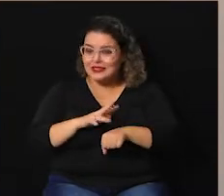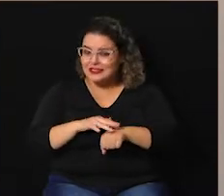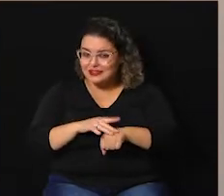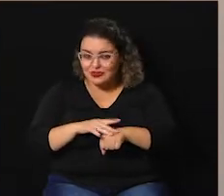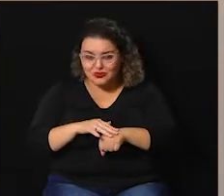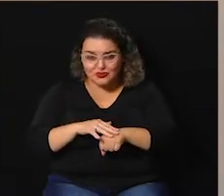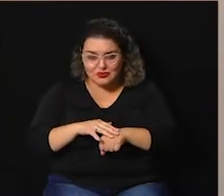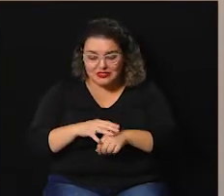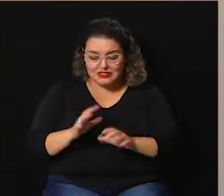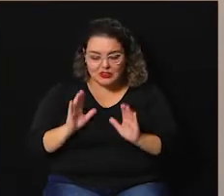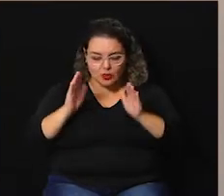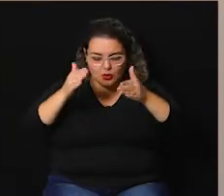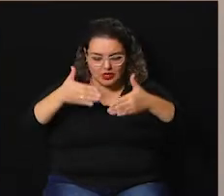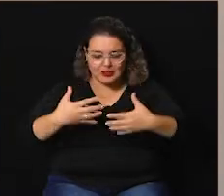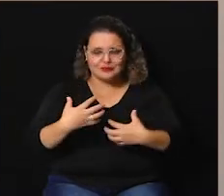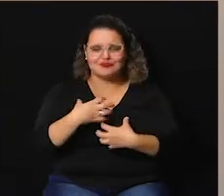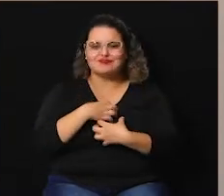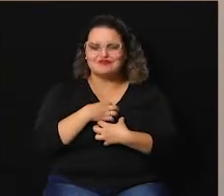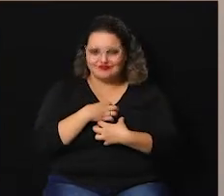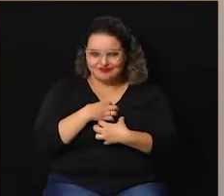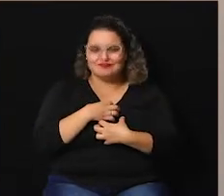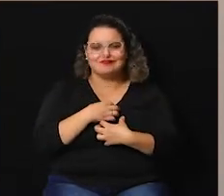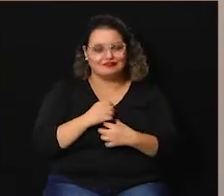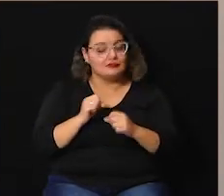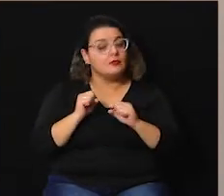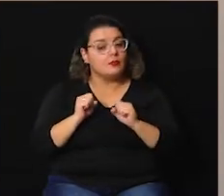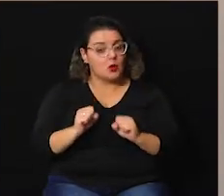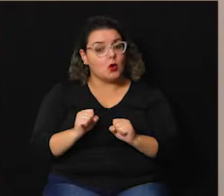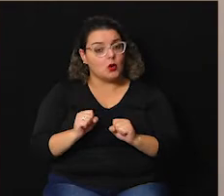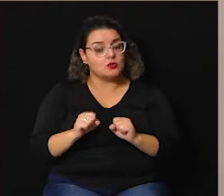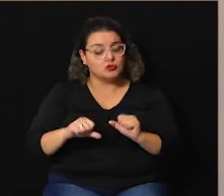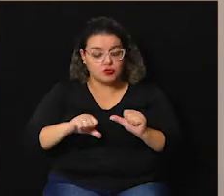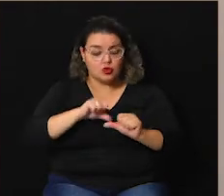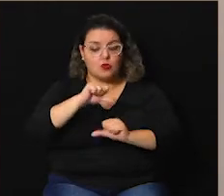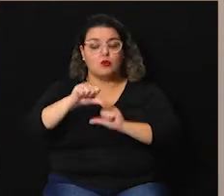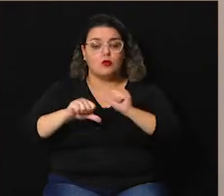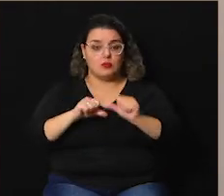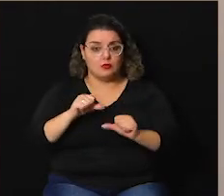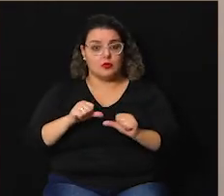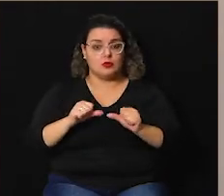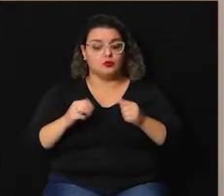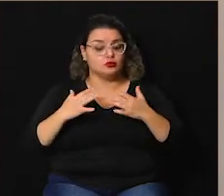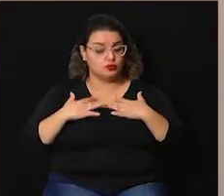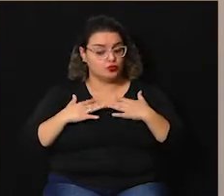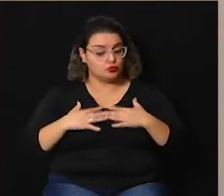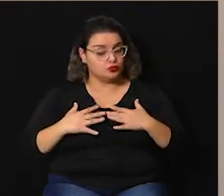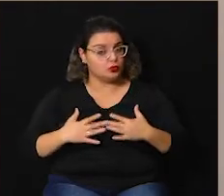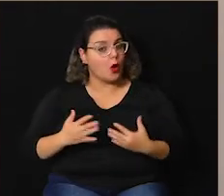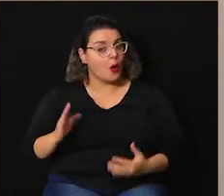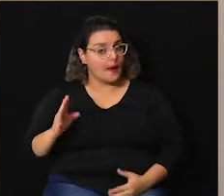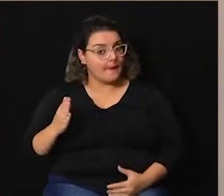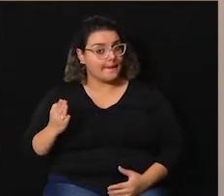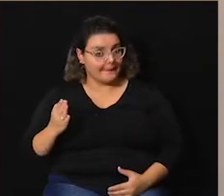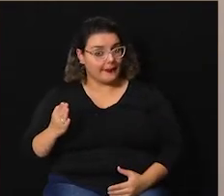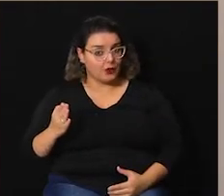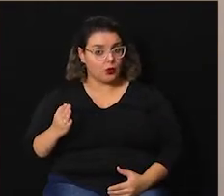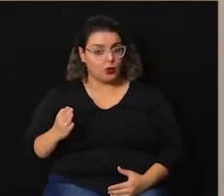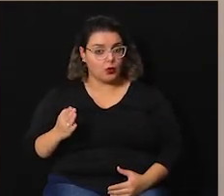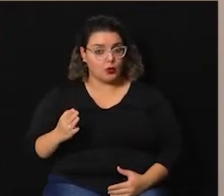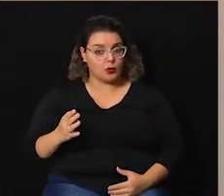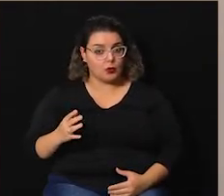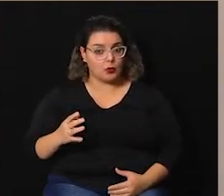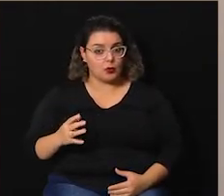ligadas à questão emocional podem sim determinar tanto mudanças biológicas específicas